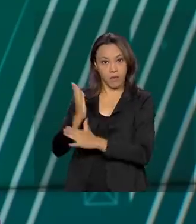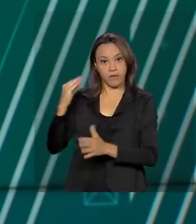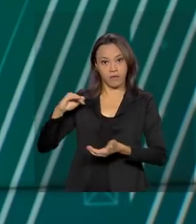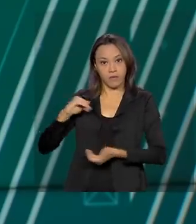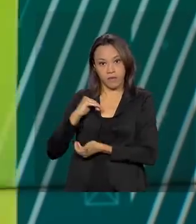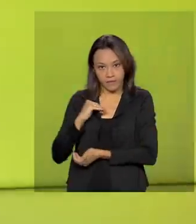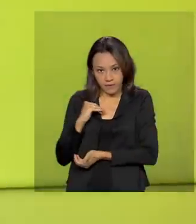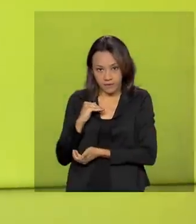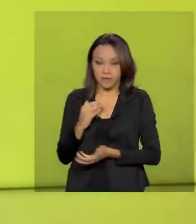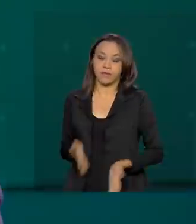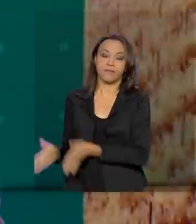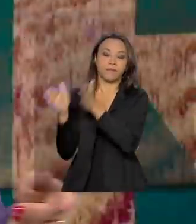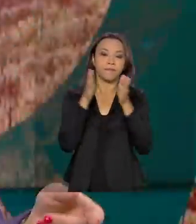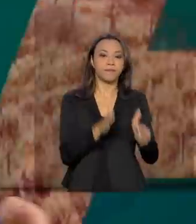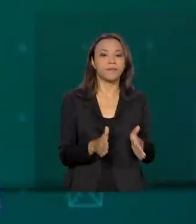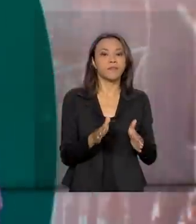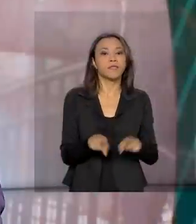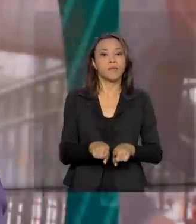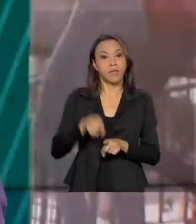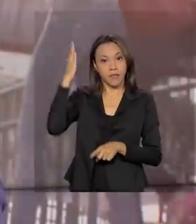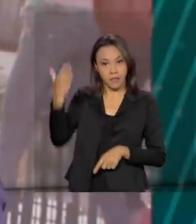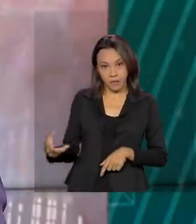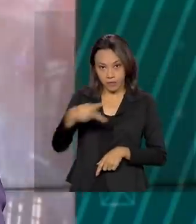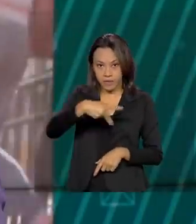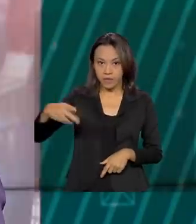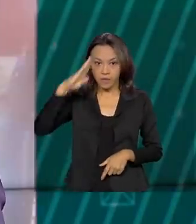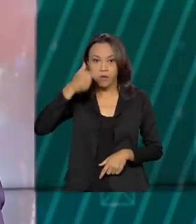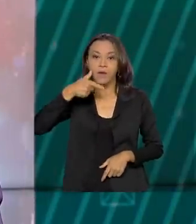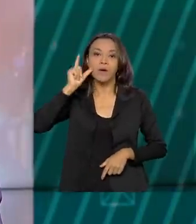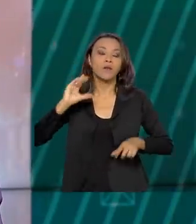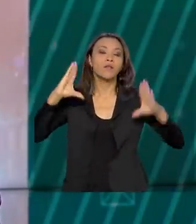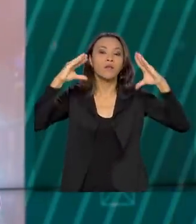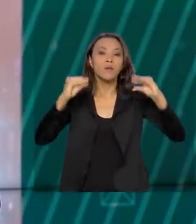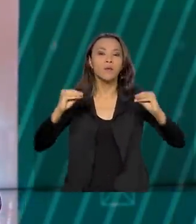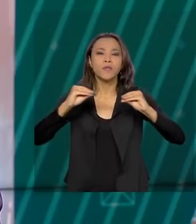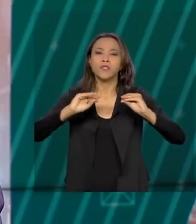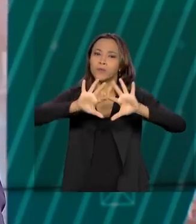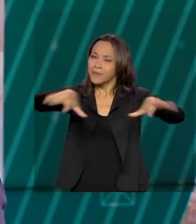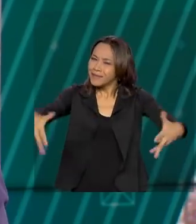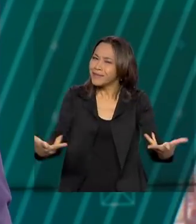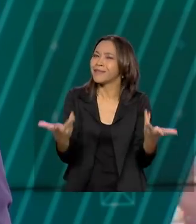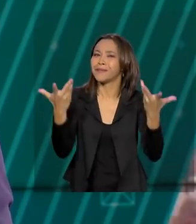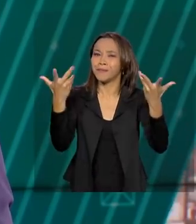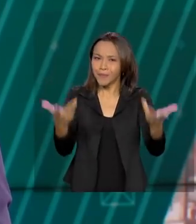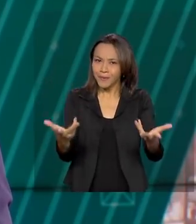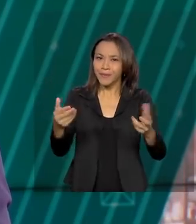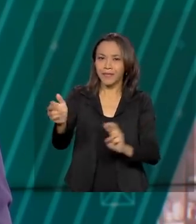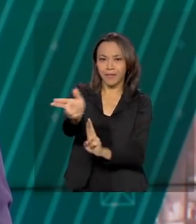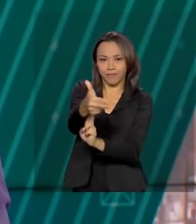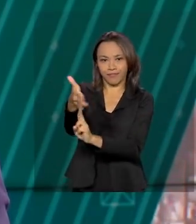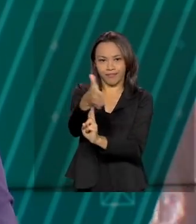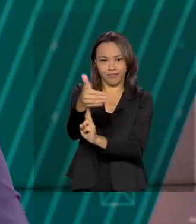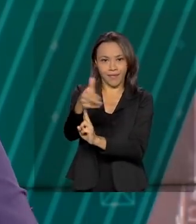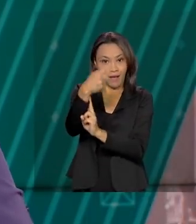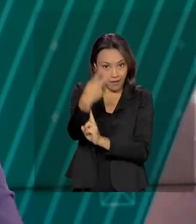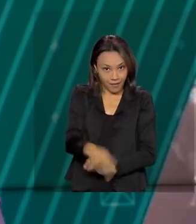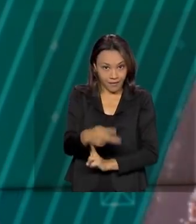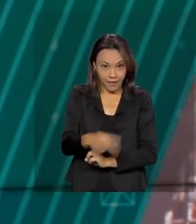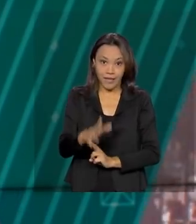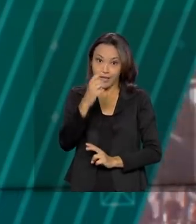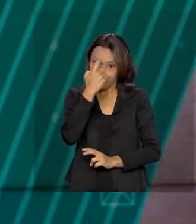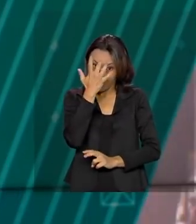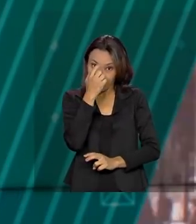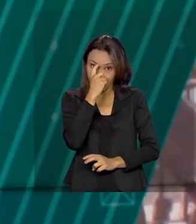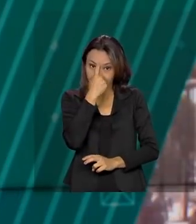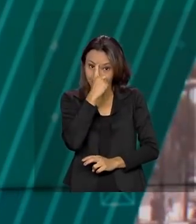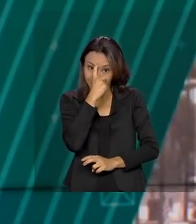e o presidente Jair bolsonaro também participou na noite de ontem de uma cerimônia na embaixada da índia em Brasília a primeira dama